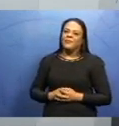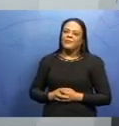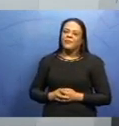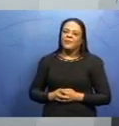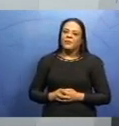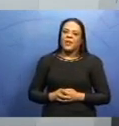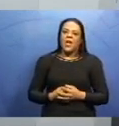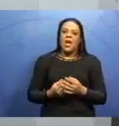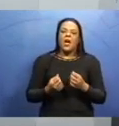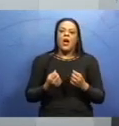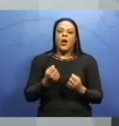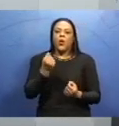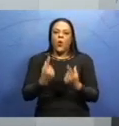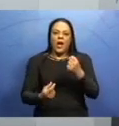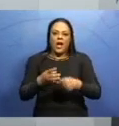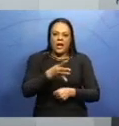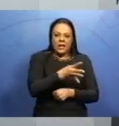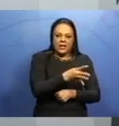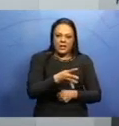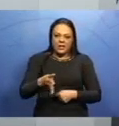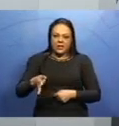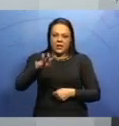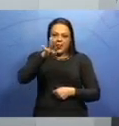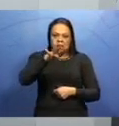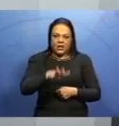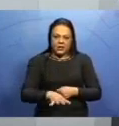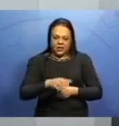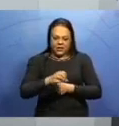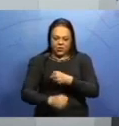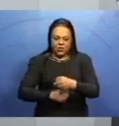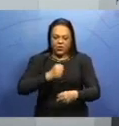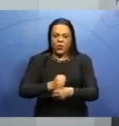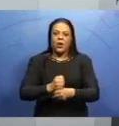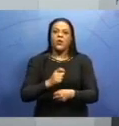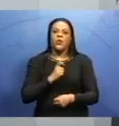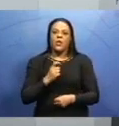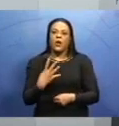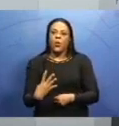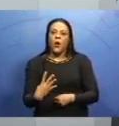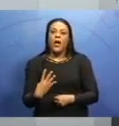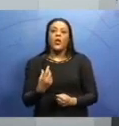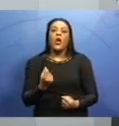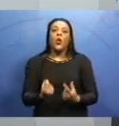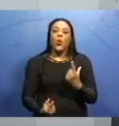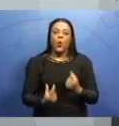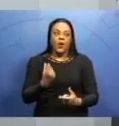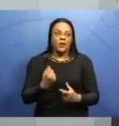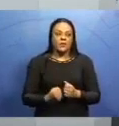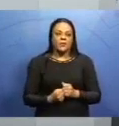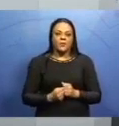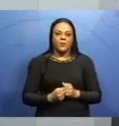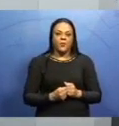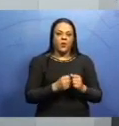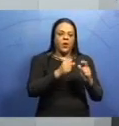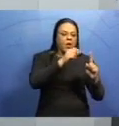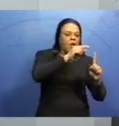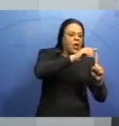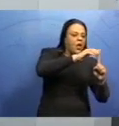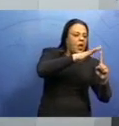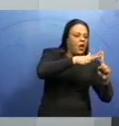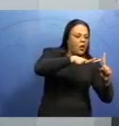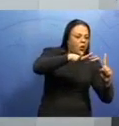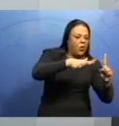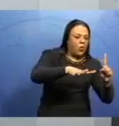Quais as estações do ano? Nós sabemos que nós temos 4 estações, né? Quais são elas? Outono,